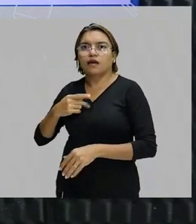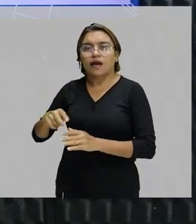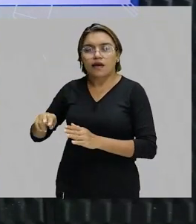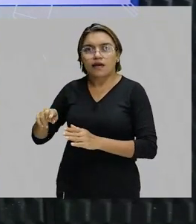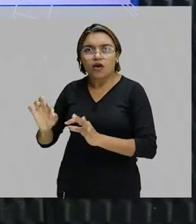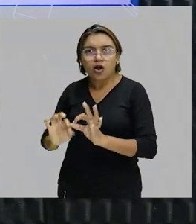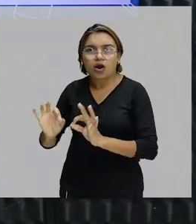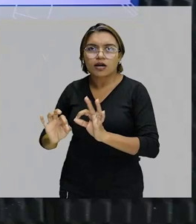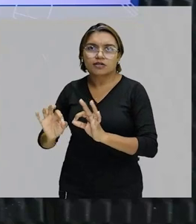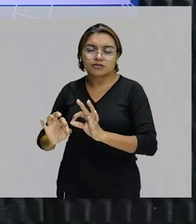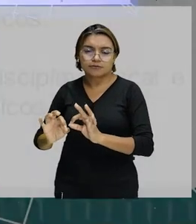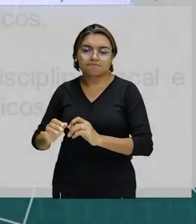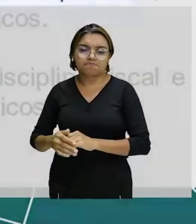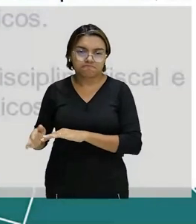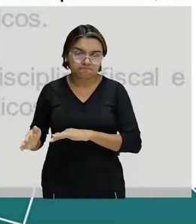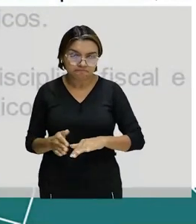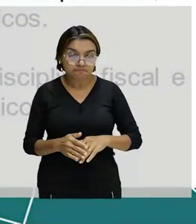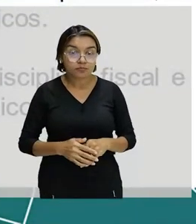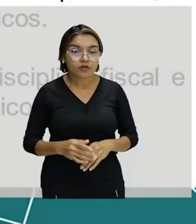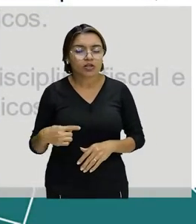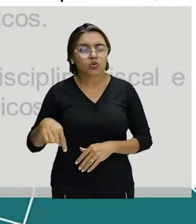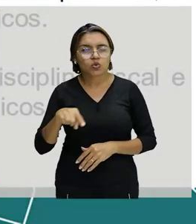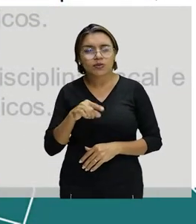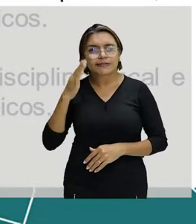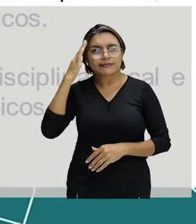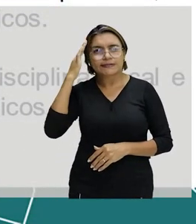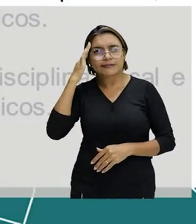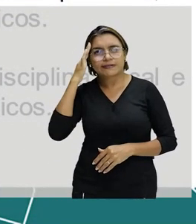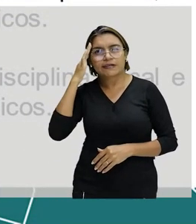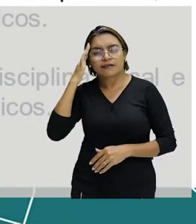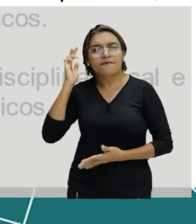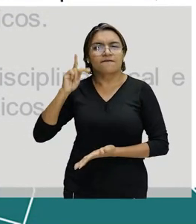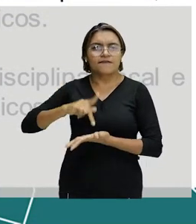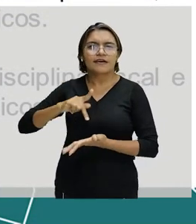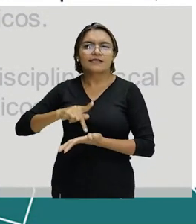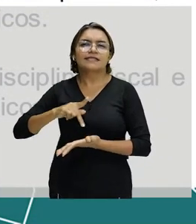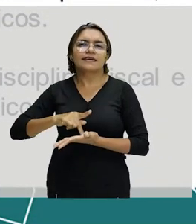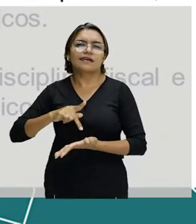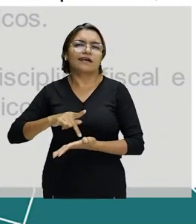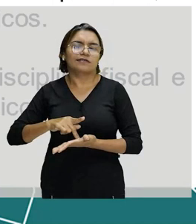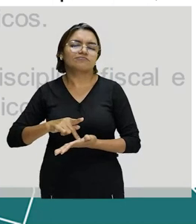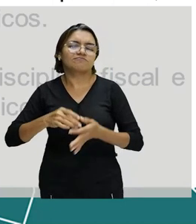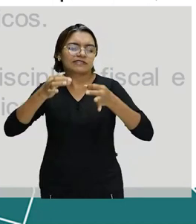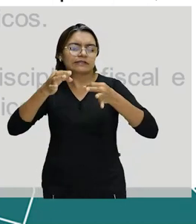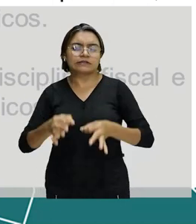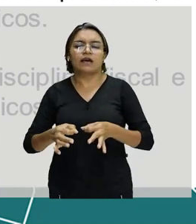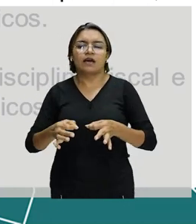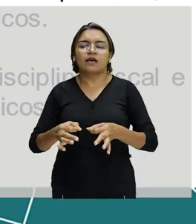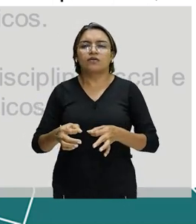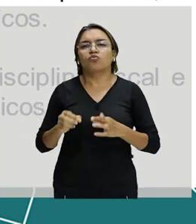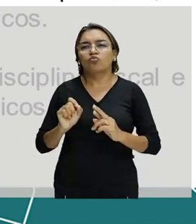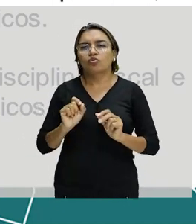dizer isso E aí pra gente poder entender de verdade de fato que